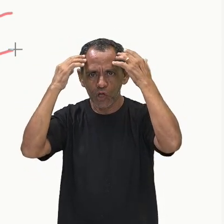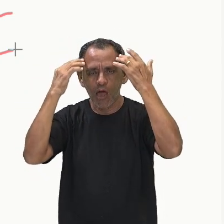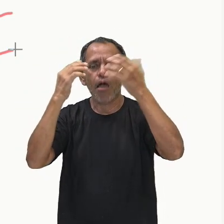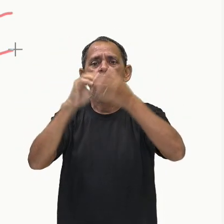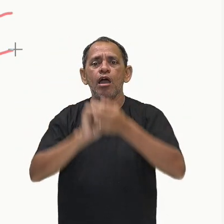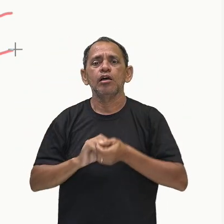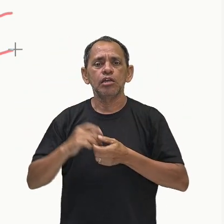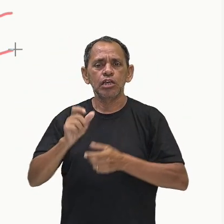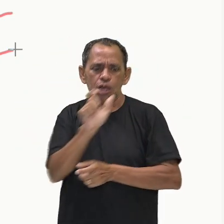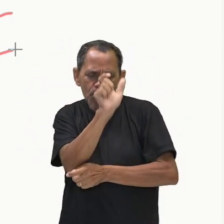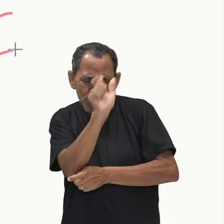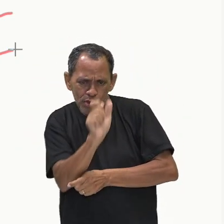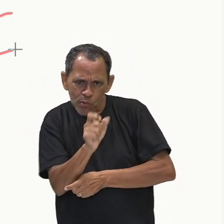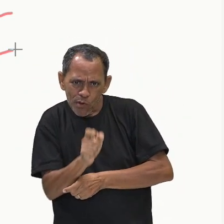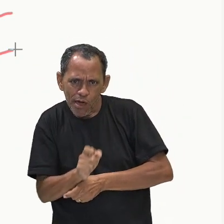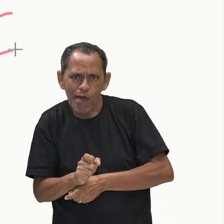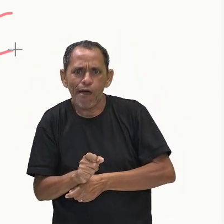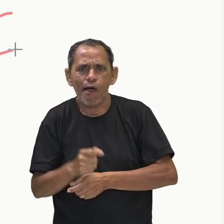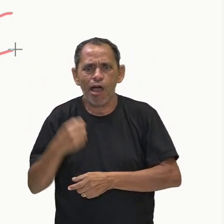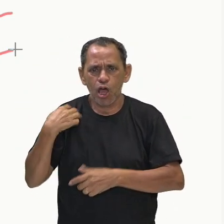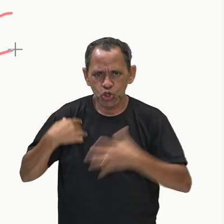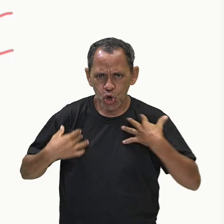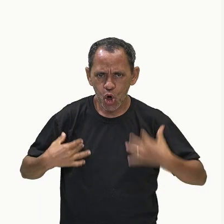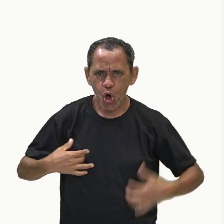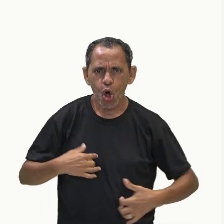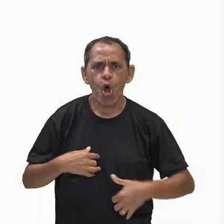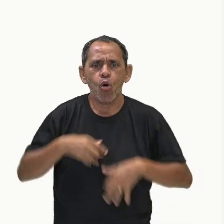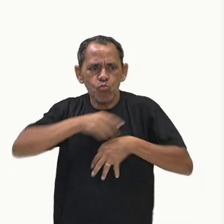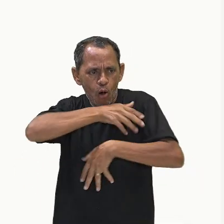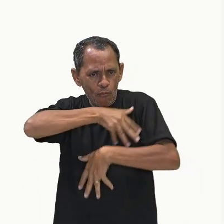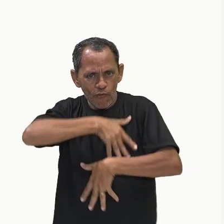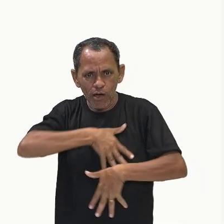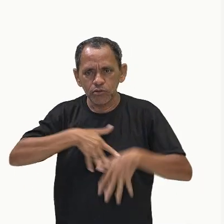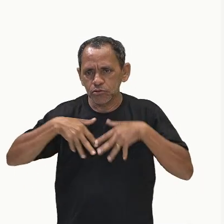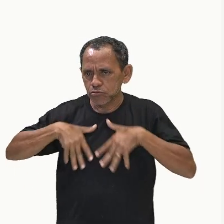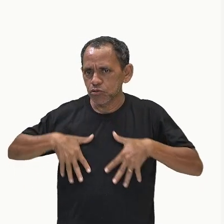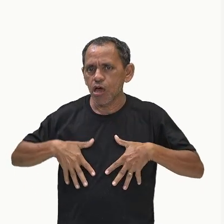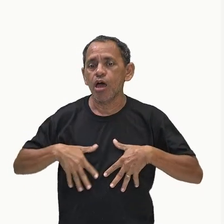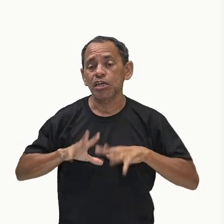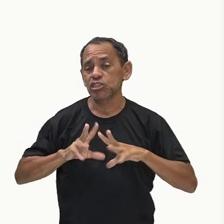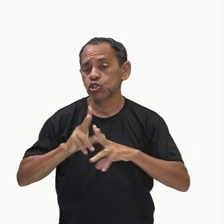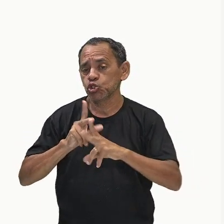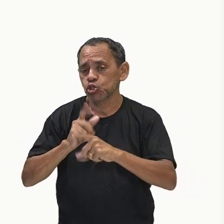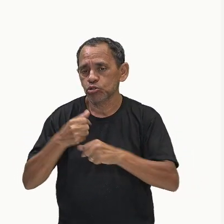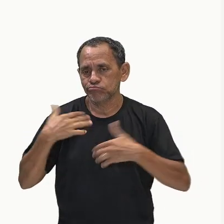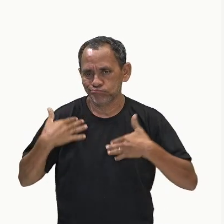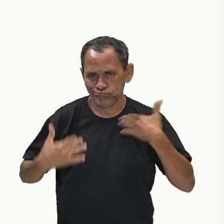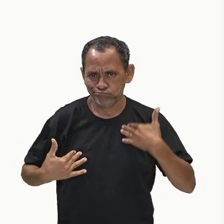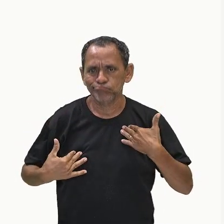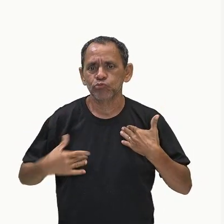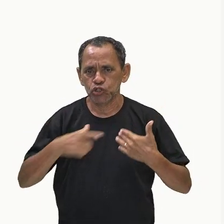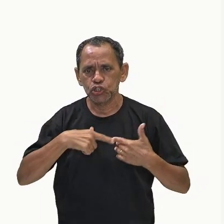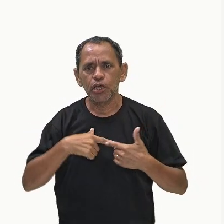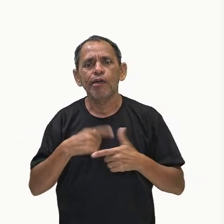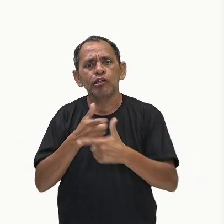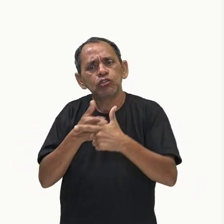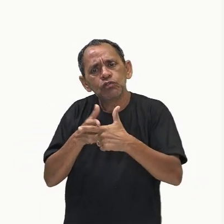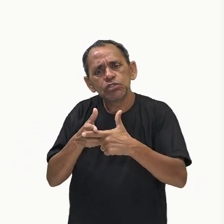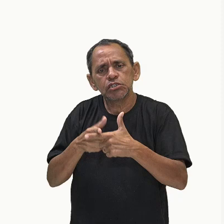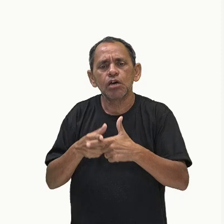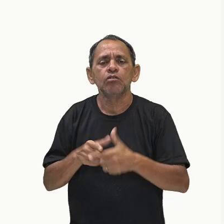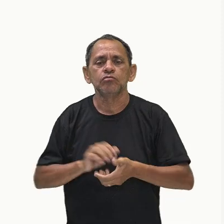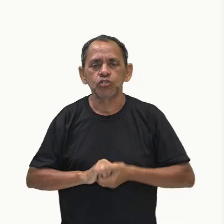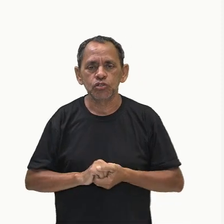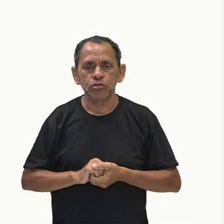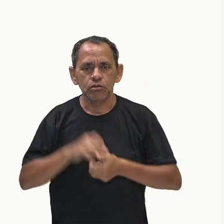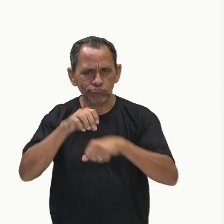têm ramificações por todo o corpo. Tá? Então, aí é uma grande divisão. Quero novamente deixar para